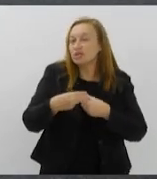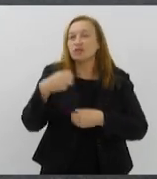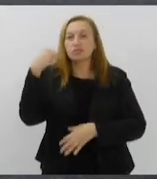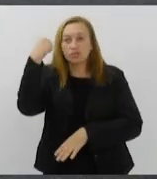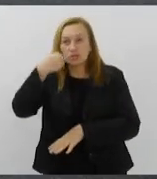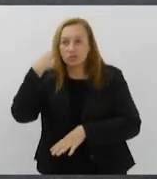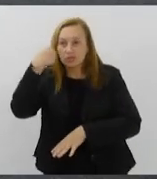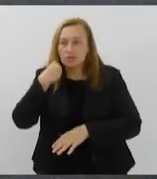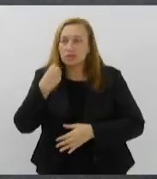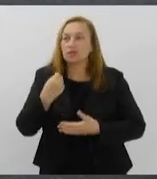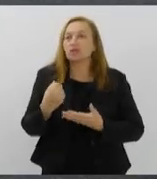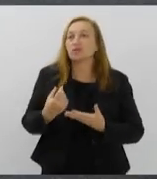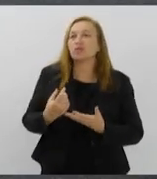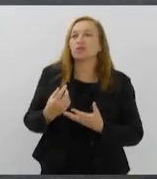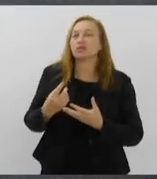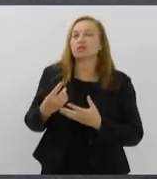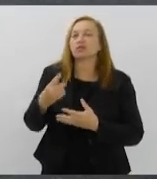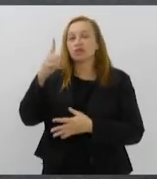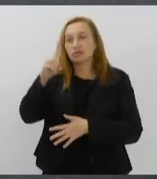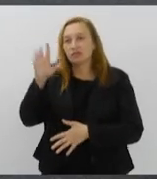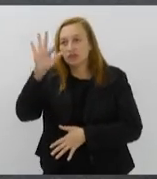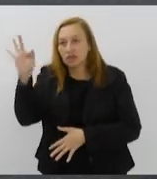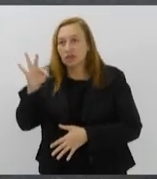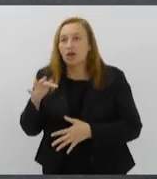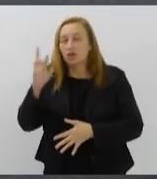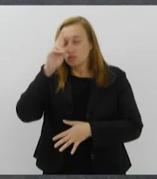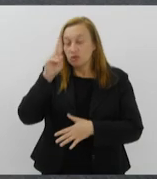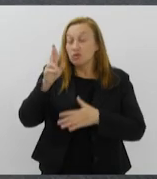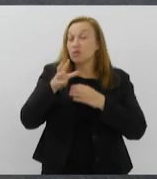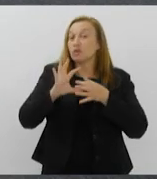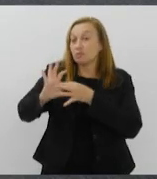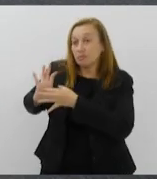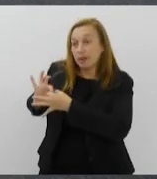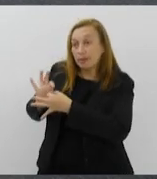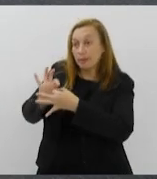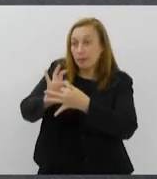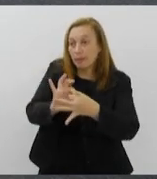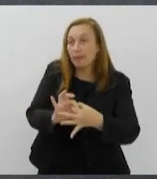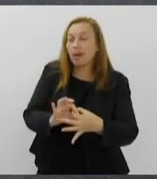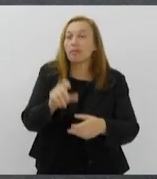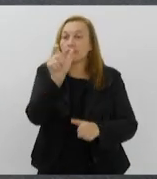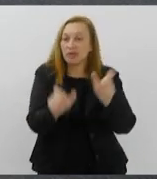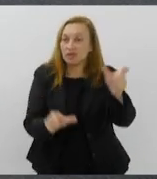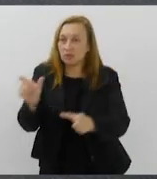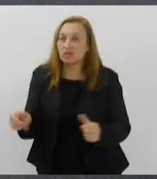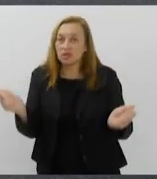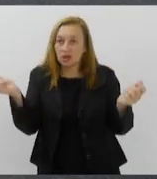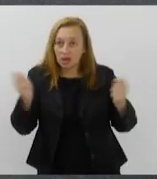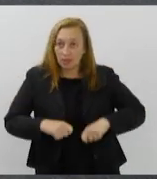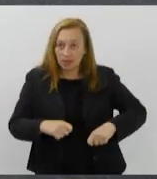Nacional. Vossa Excelência, inclusive, vem nesse leito de pessoas capacitadas,